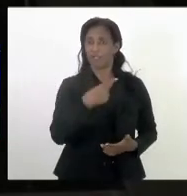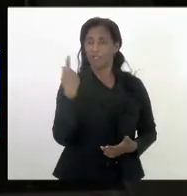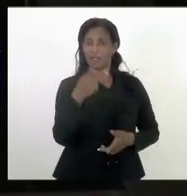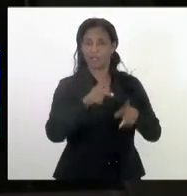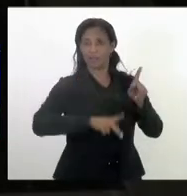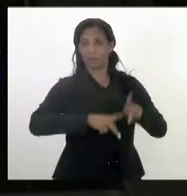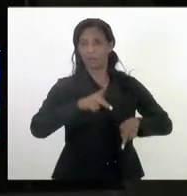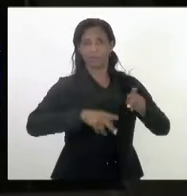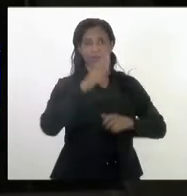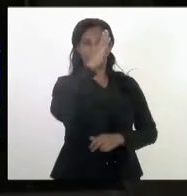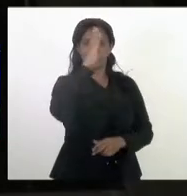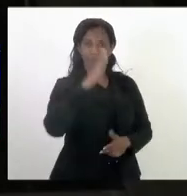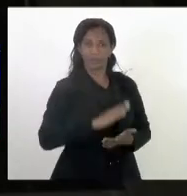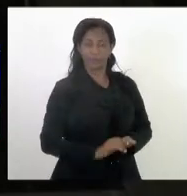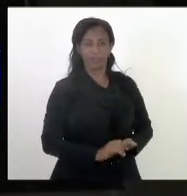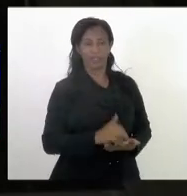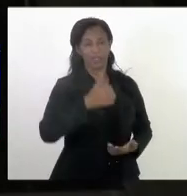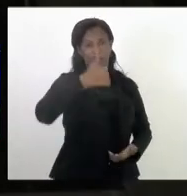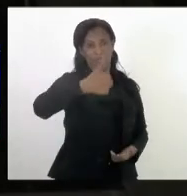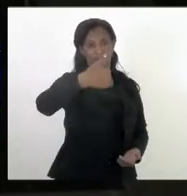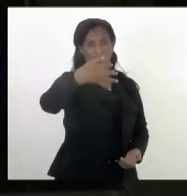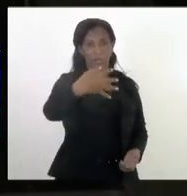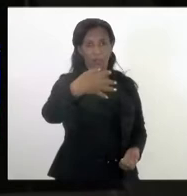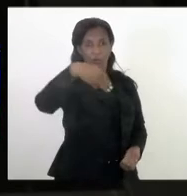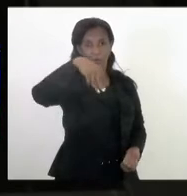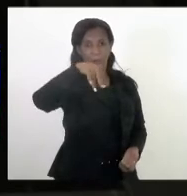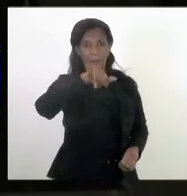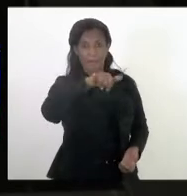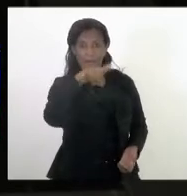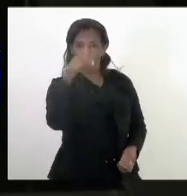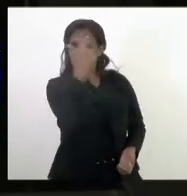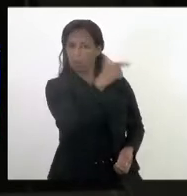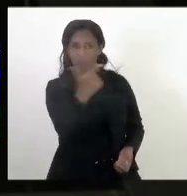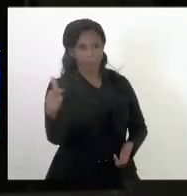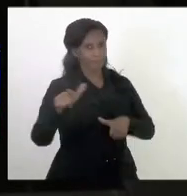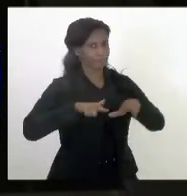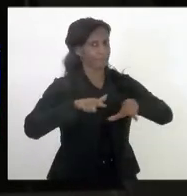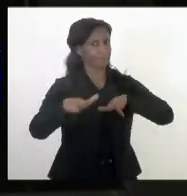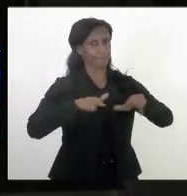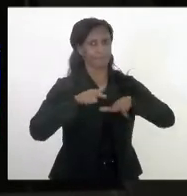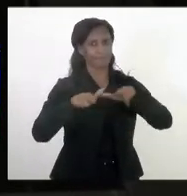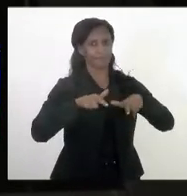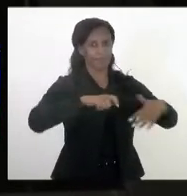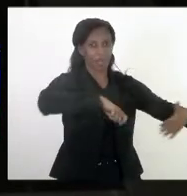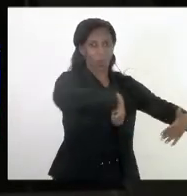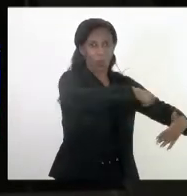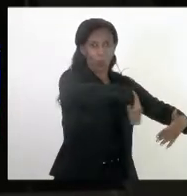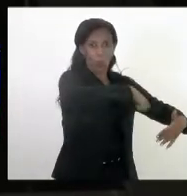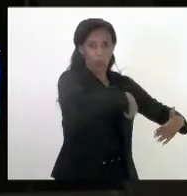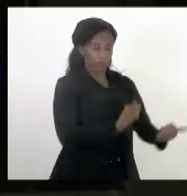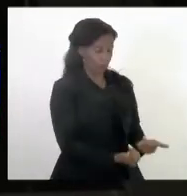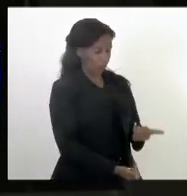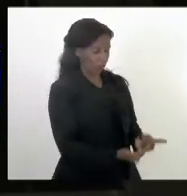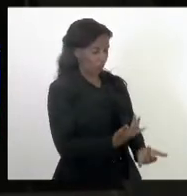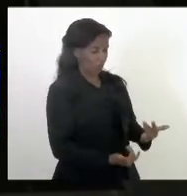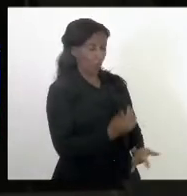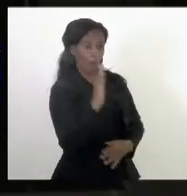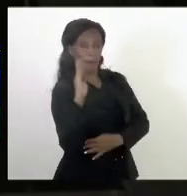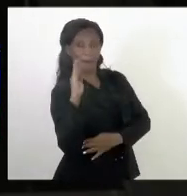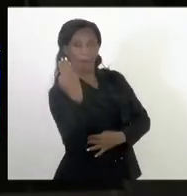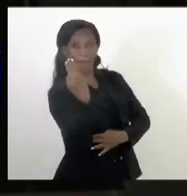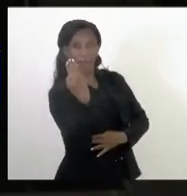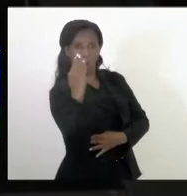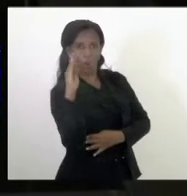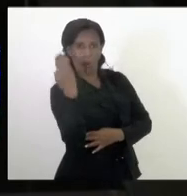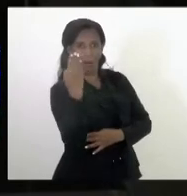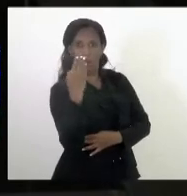população brasileira, de 14 milhões de desempregados, está cozinhando a lenha, tem gente que sequer tem lenha